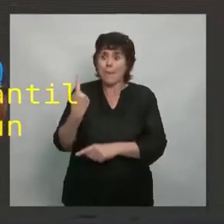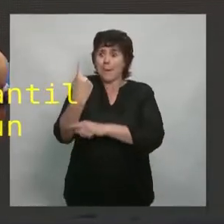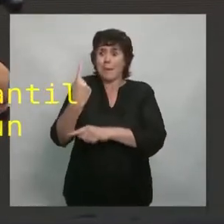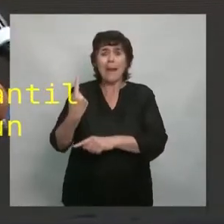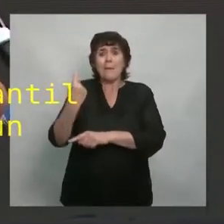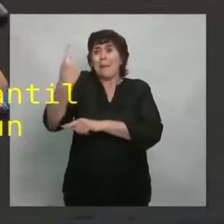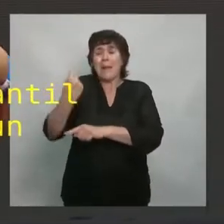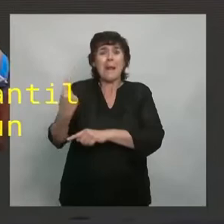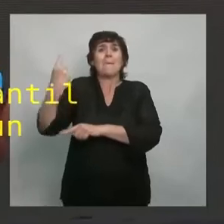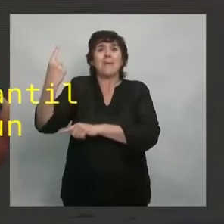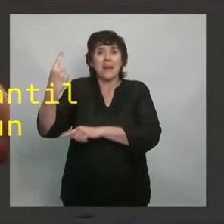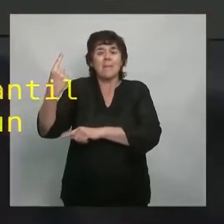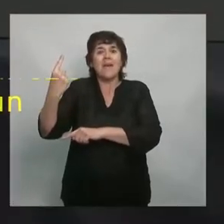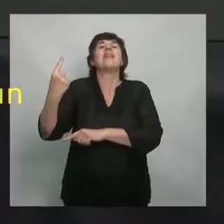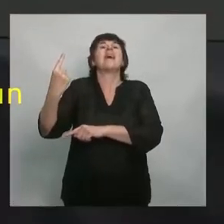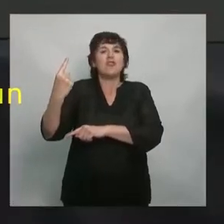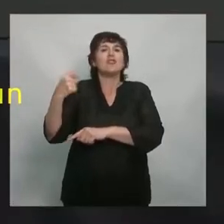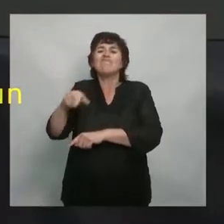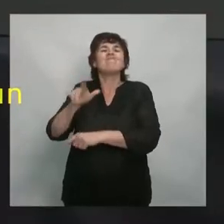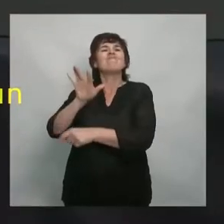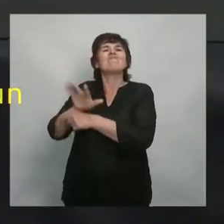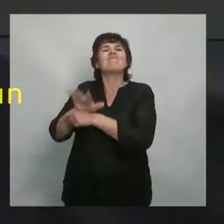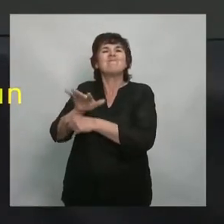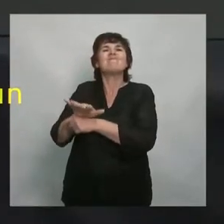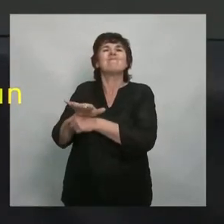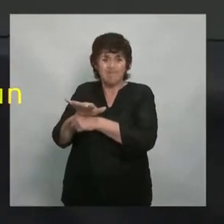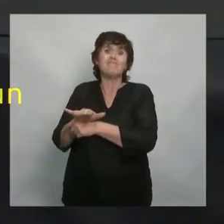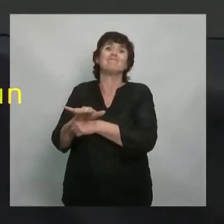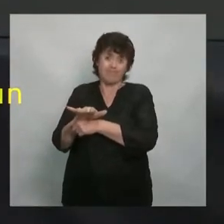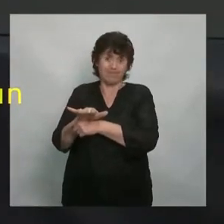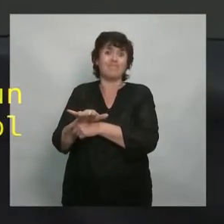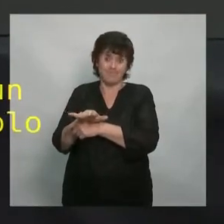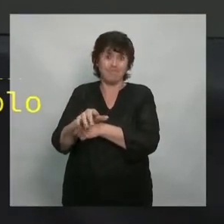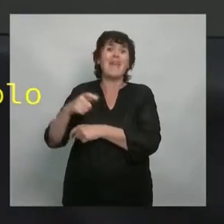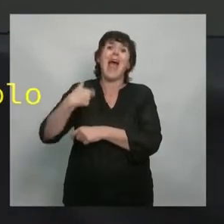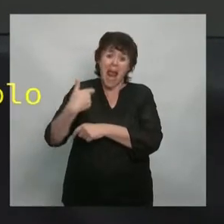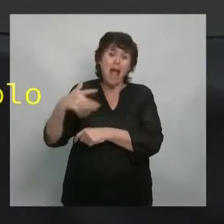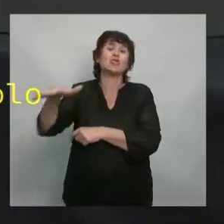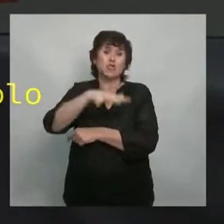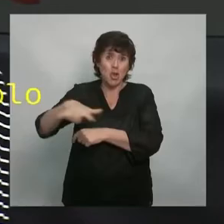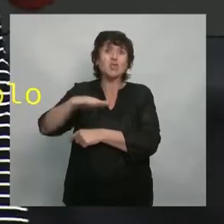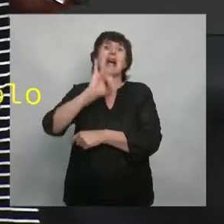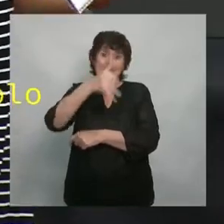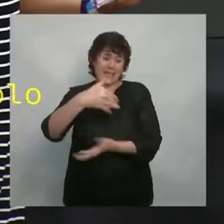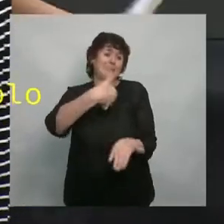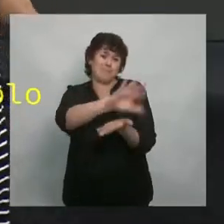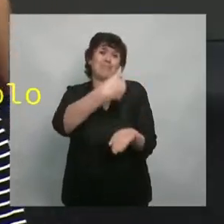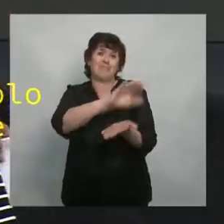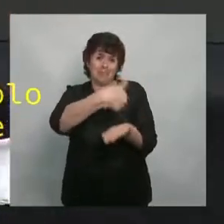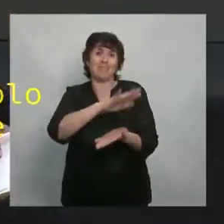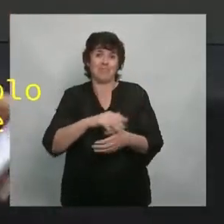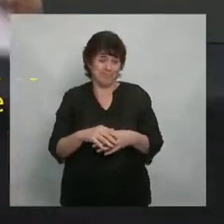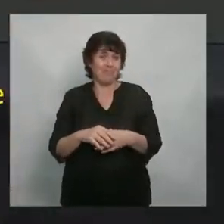a confirmação de quão racistas são as nossas sociedades e as nossas estruturas. Não vale a